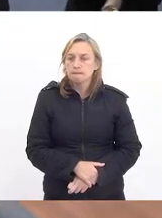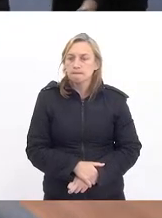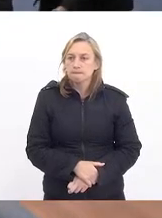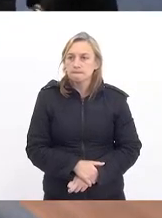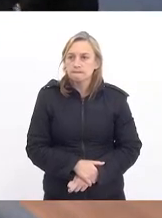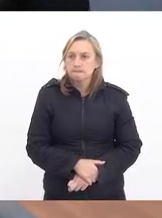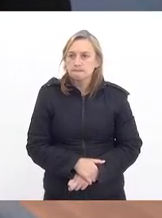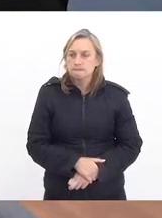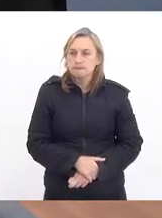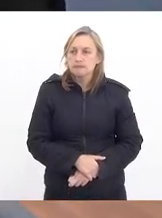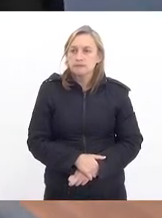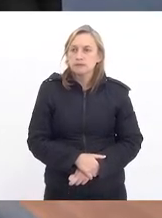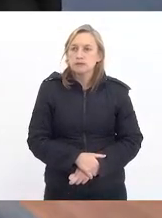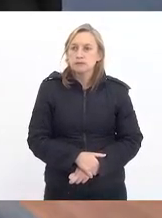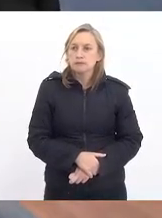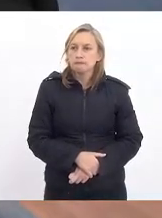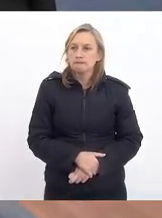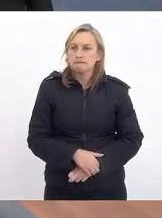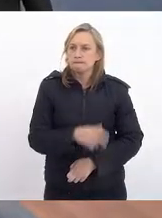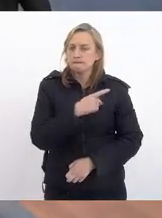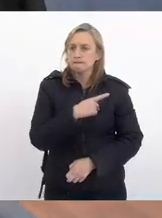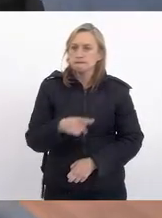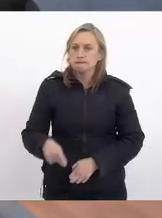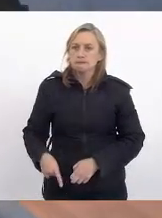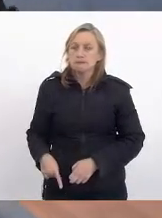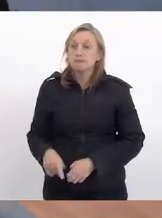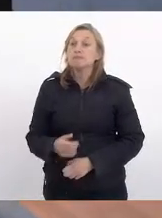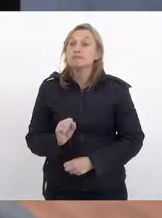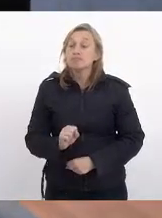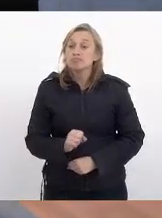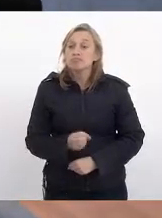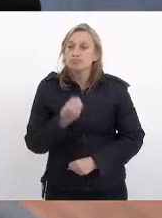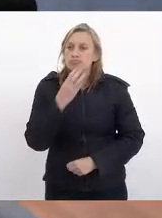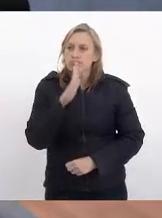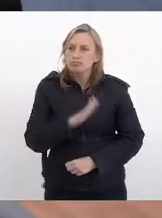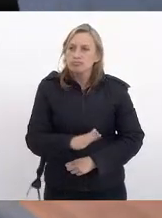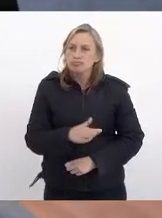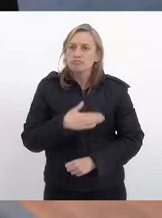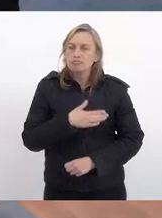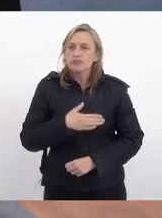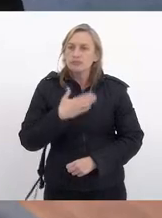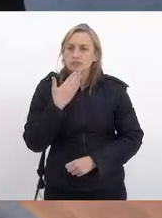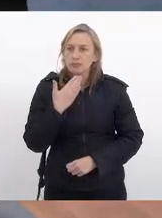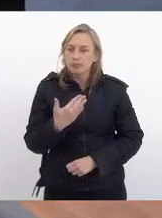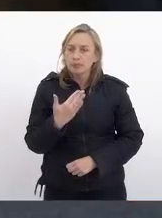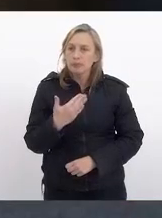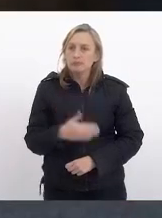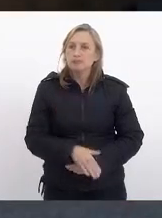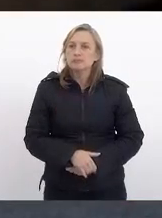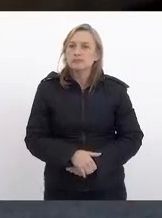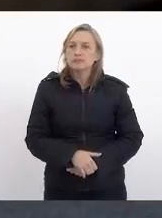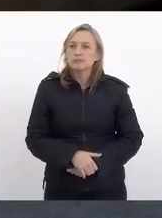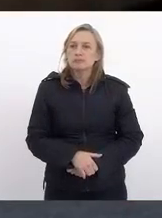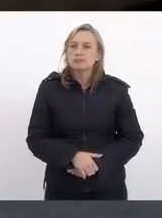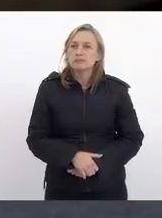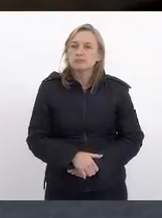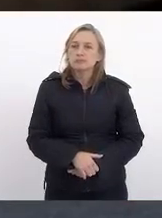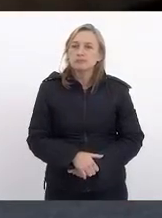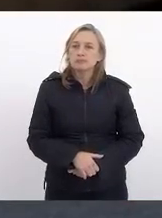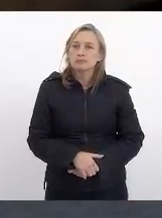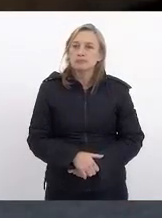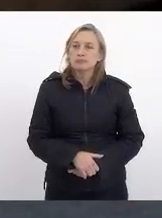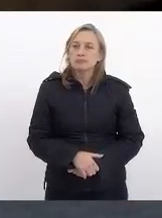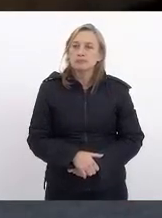o presidente Presidente pois não boa tarde gostaria de pedir uma extenção do